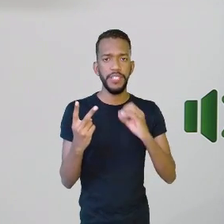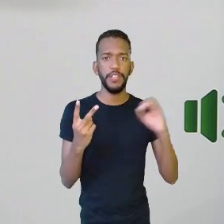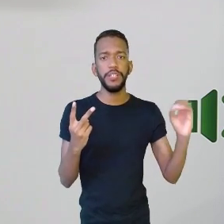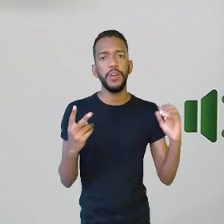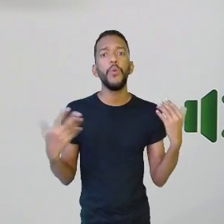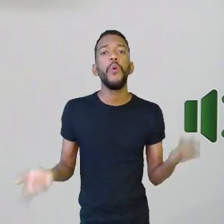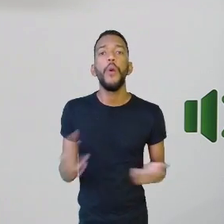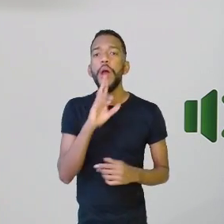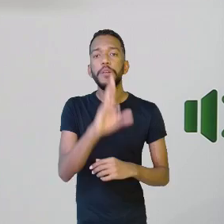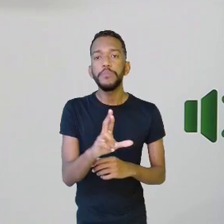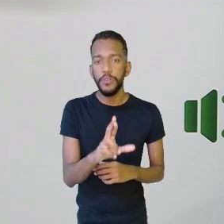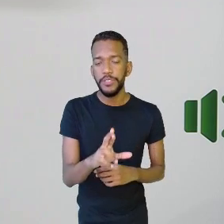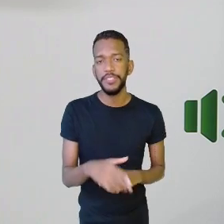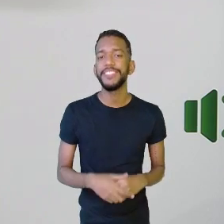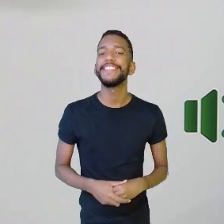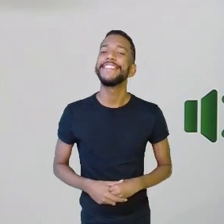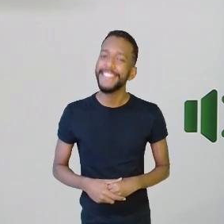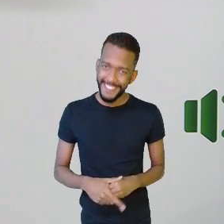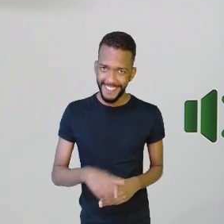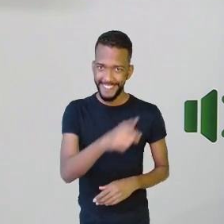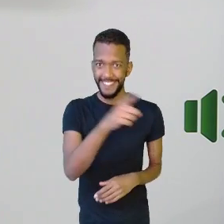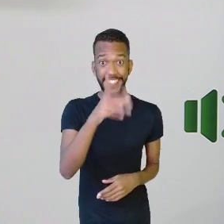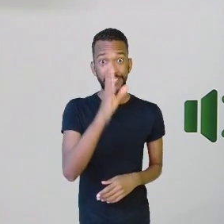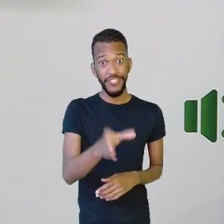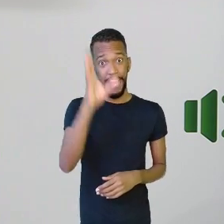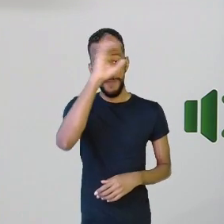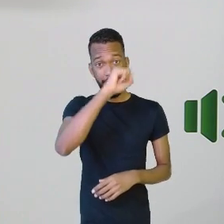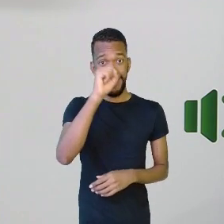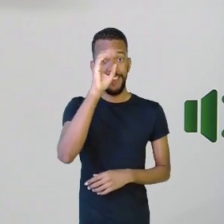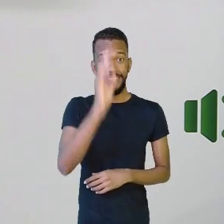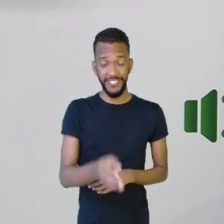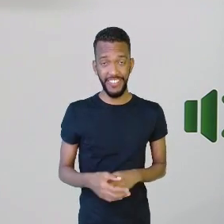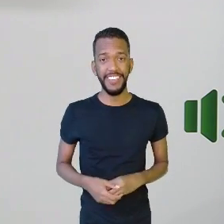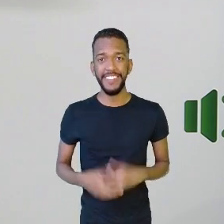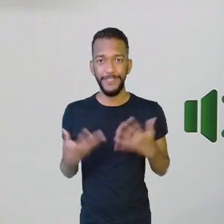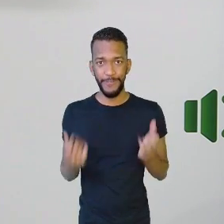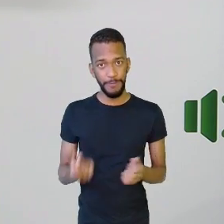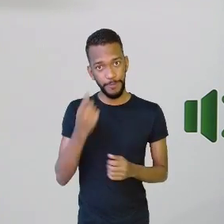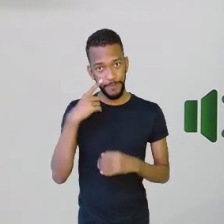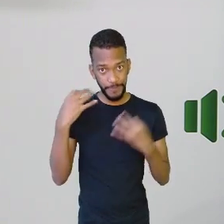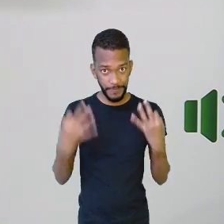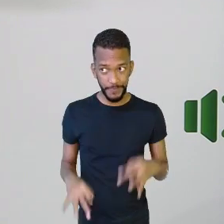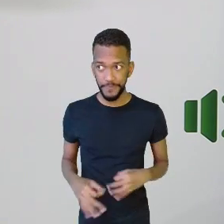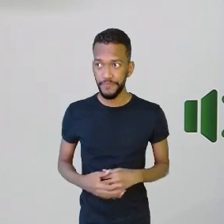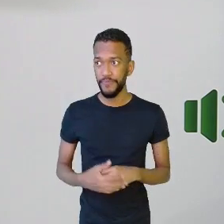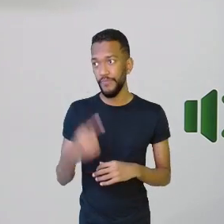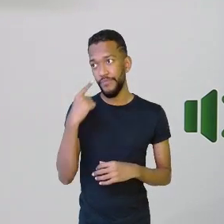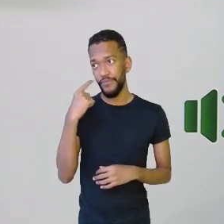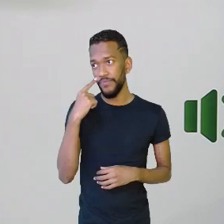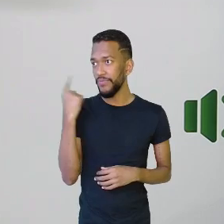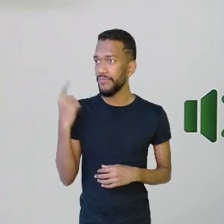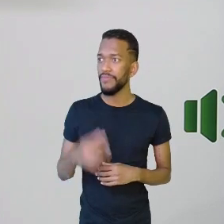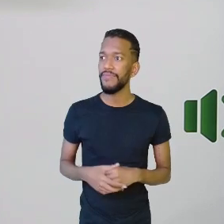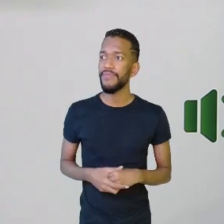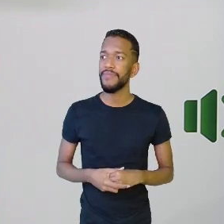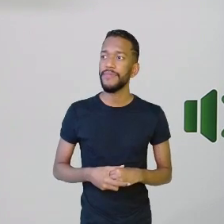é a resposta? Vocês aprenderam isso. Vamos conferir? Olha só.